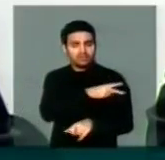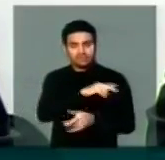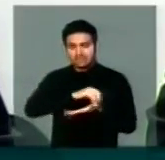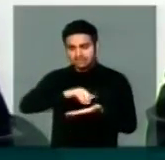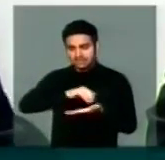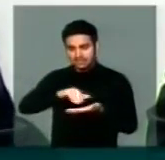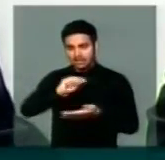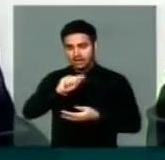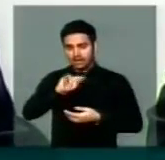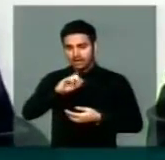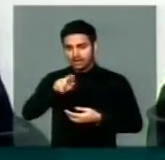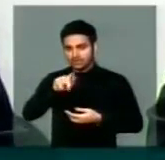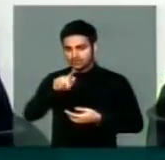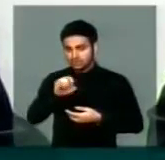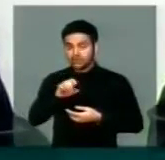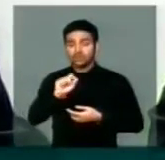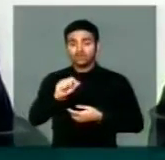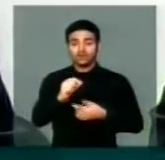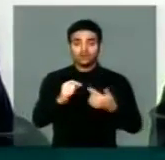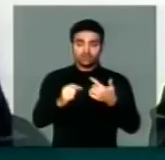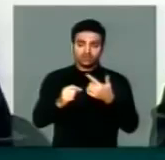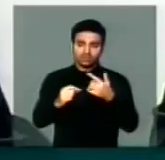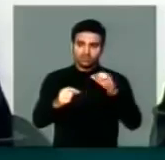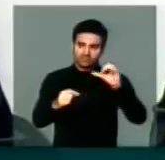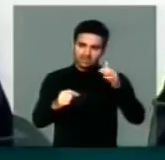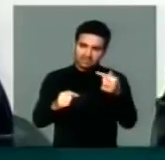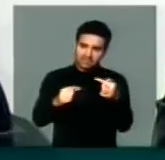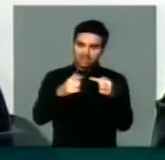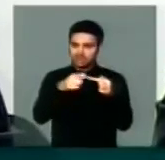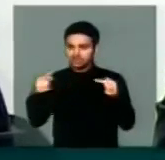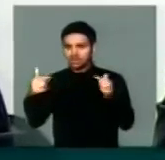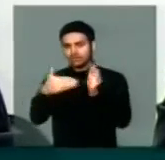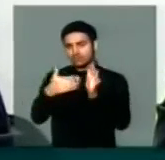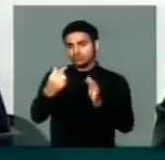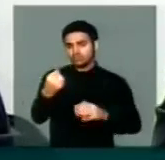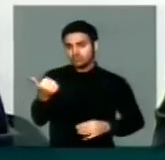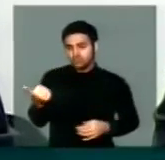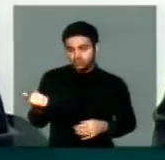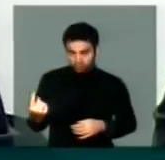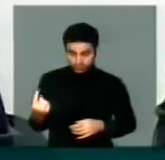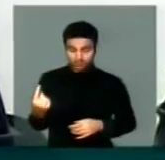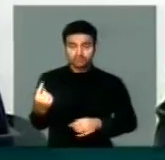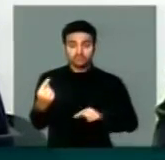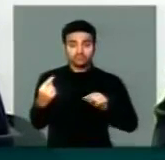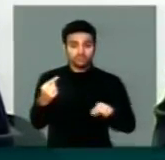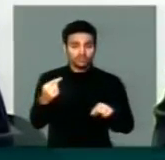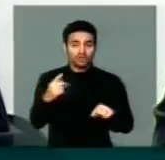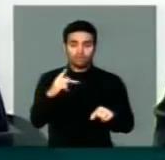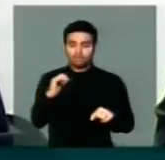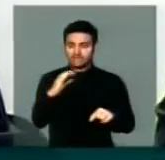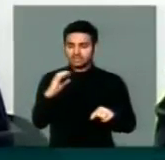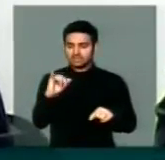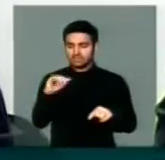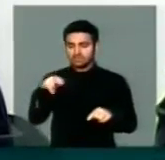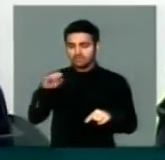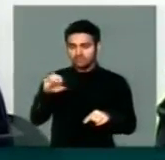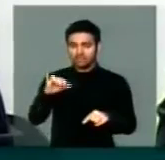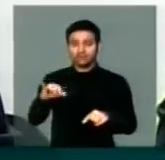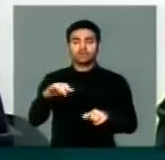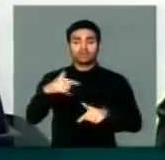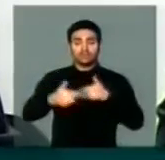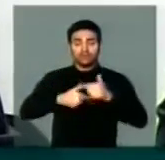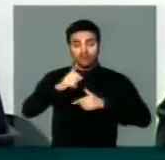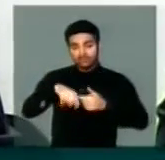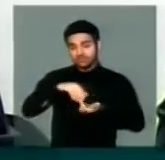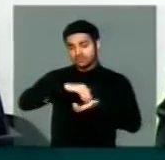da LERJ entre 97 e 2001, época em que Pisciani era o primeiro secretário. Por indicação deste